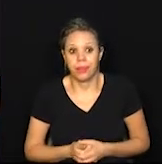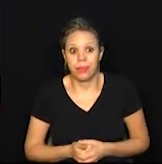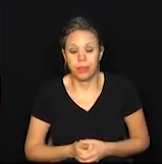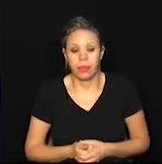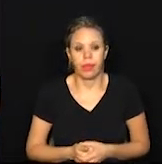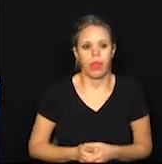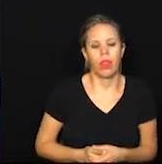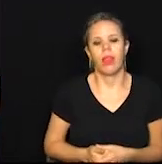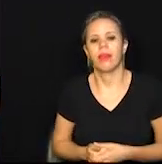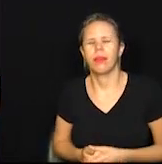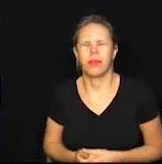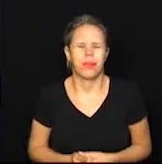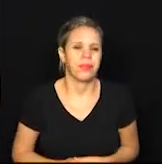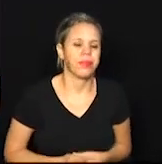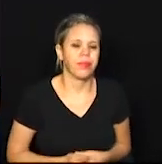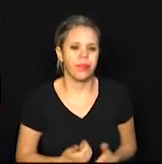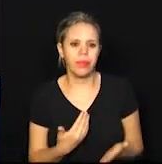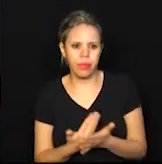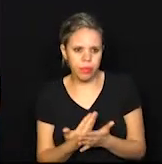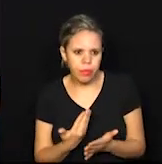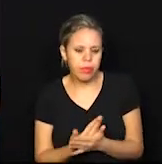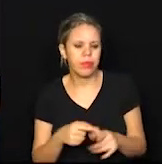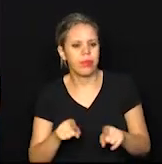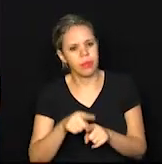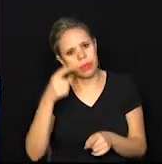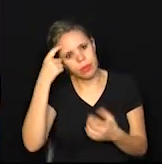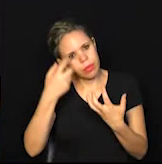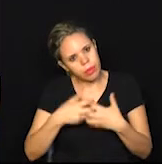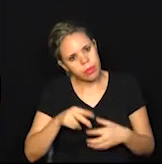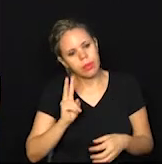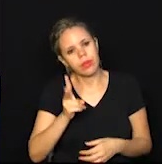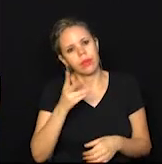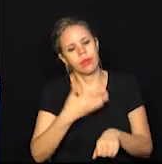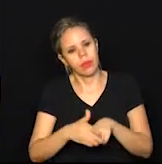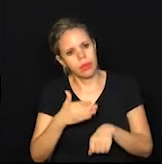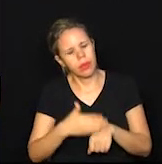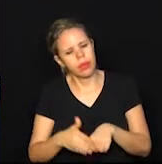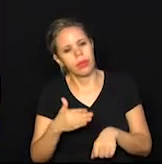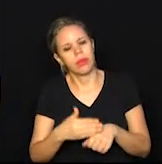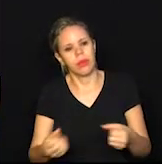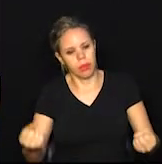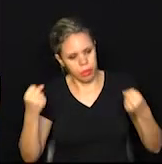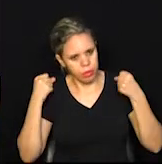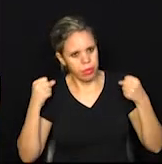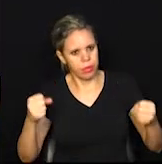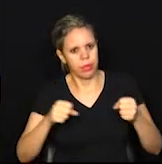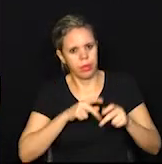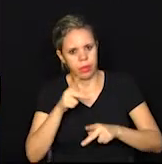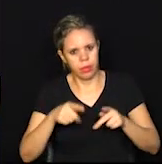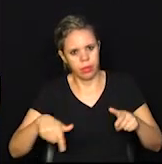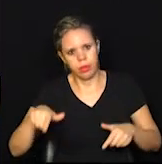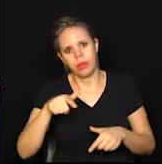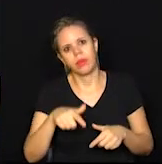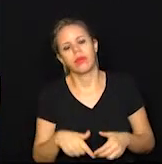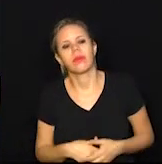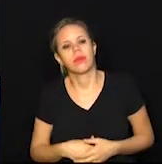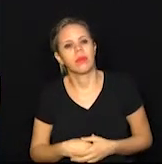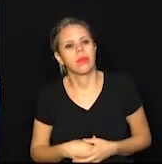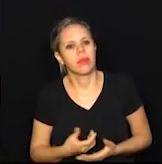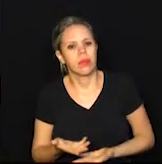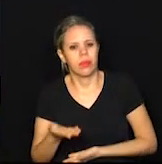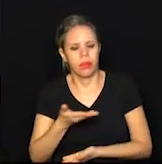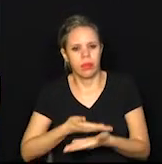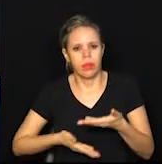A outra questão das aulas também, a gente está pensando em manter a oferta da prática, exercício físico à população, buscando a integração